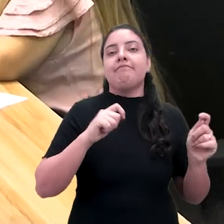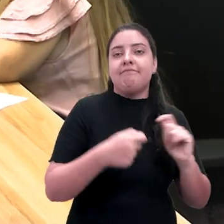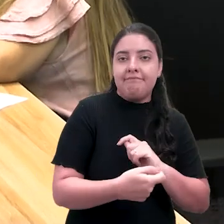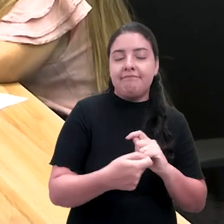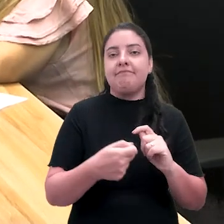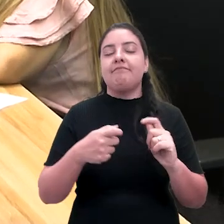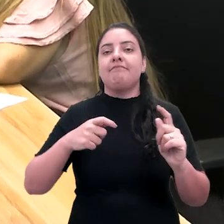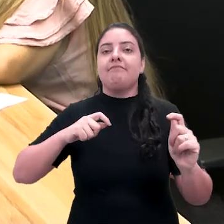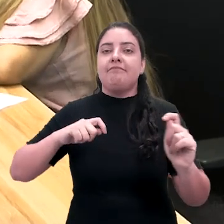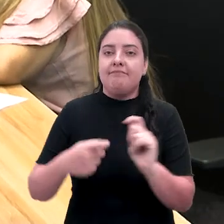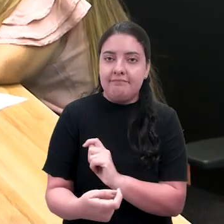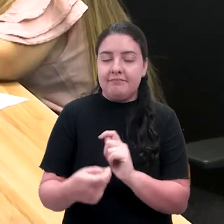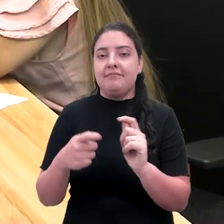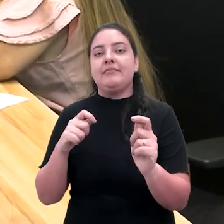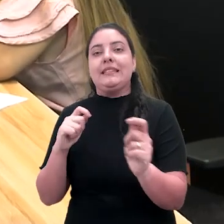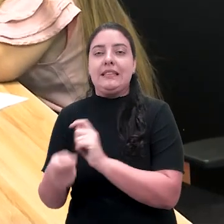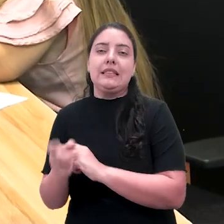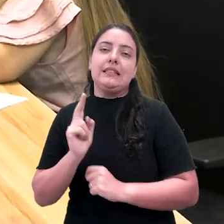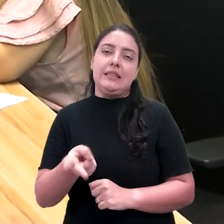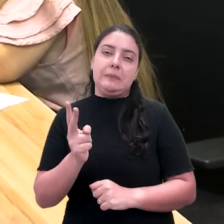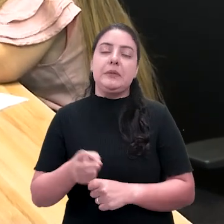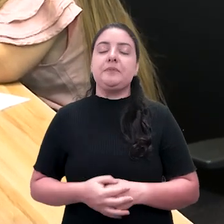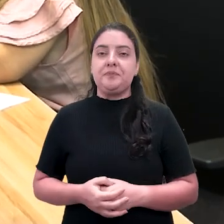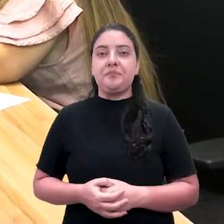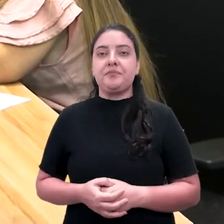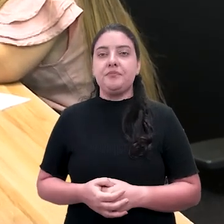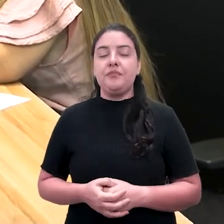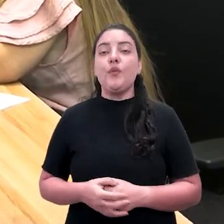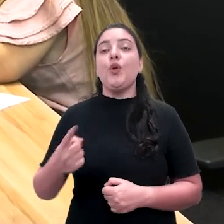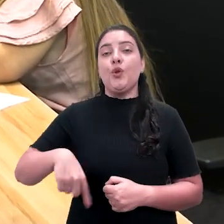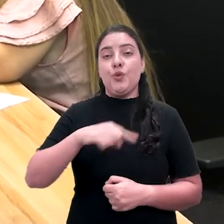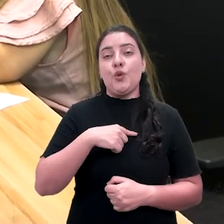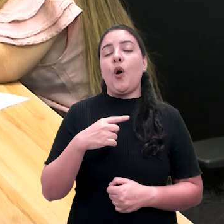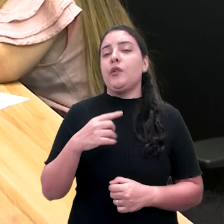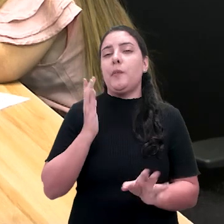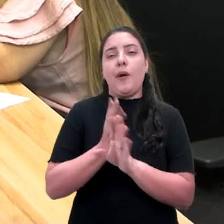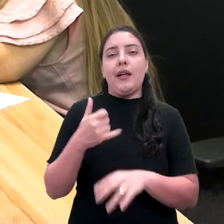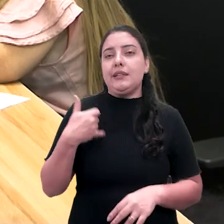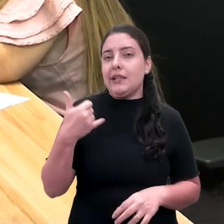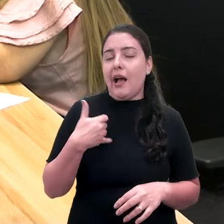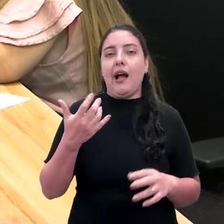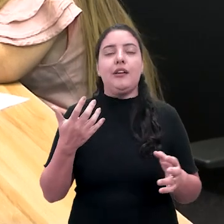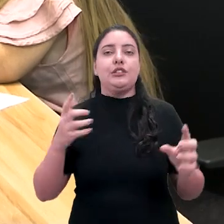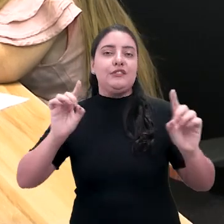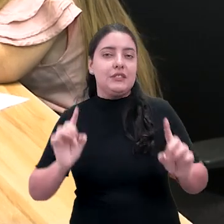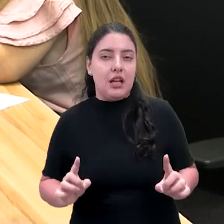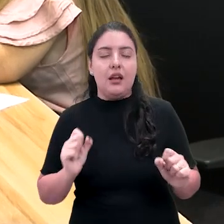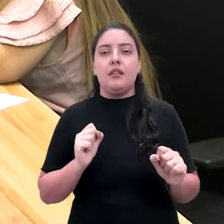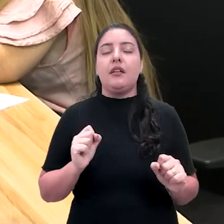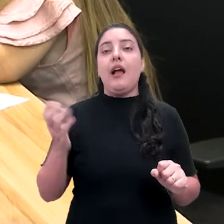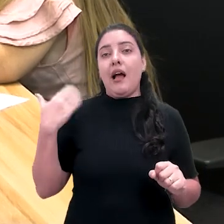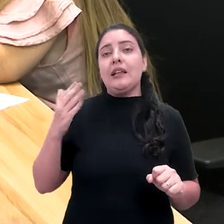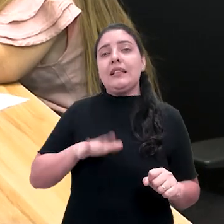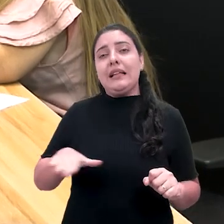uma forma aquilo que eu diferente. fazia de uma forma diferente. A gente pensou com deficiência, com a idade, com tudo, com as comorbidades. Tudo que a gente era criança, eu